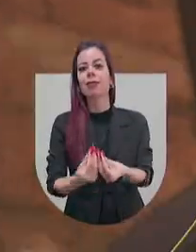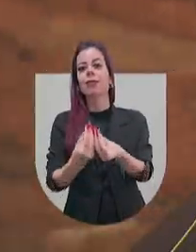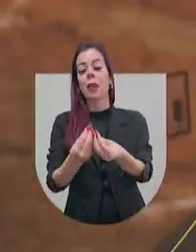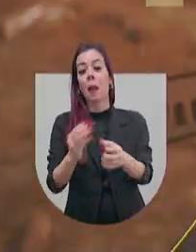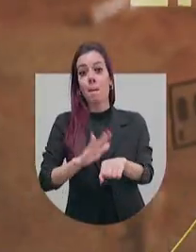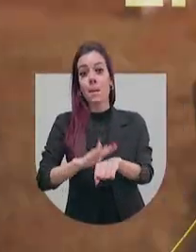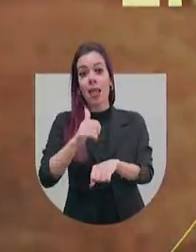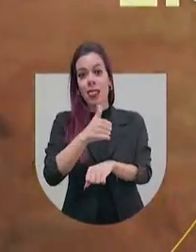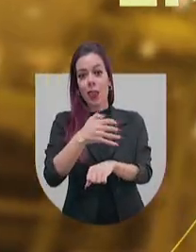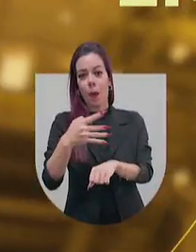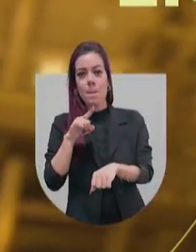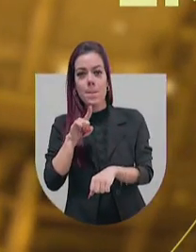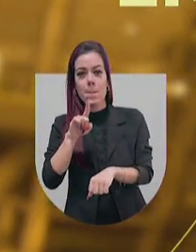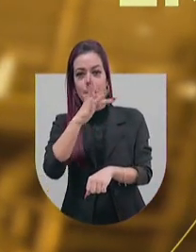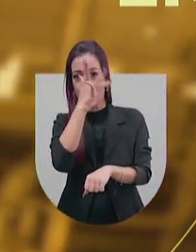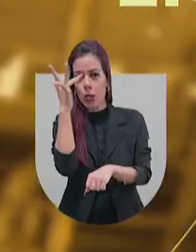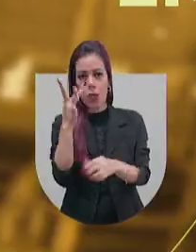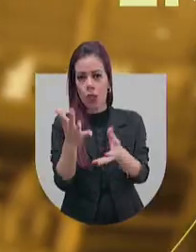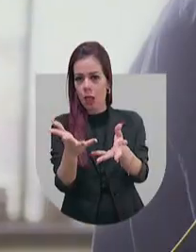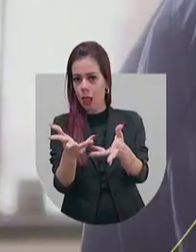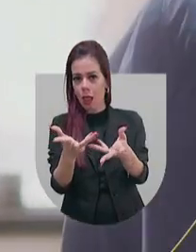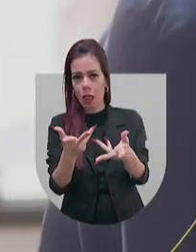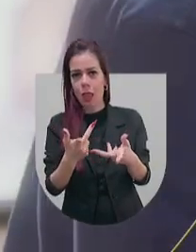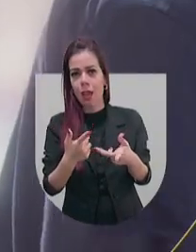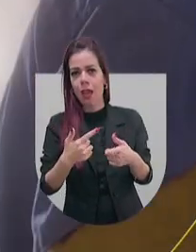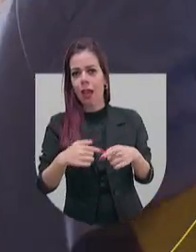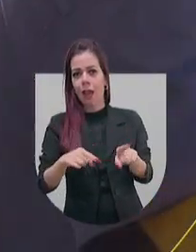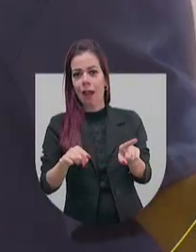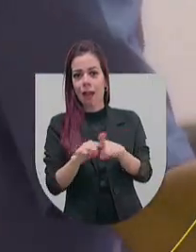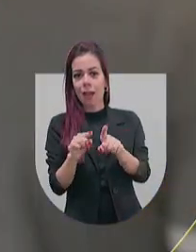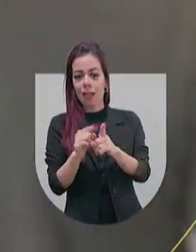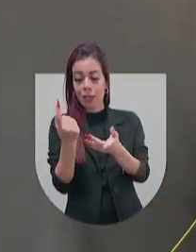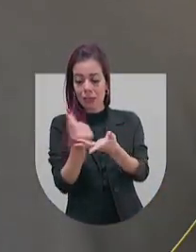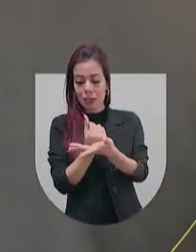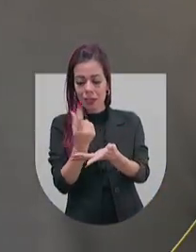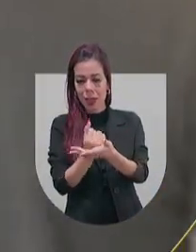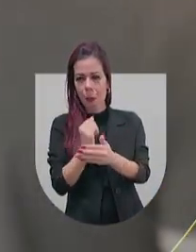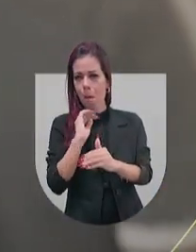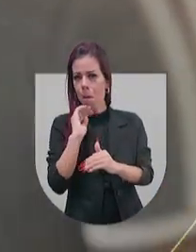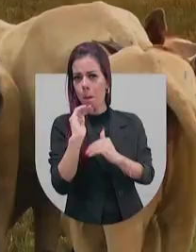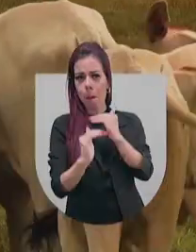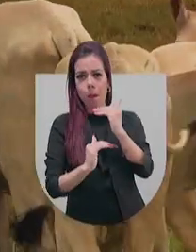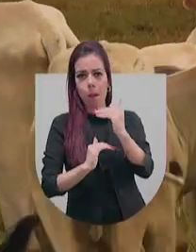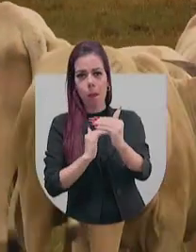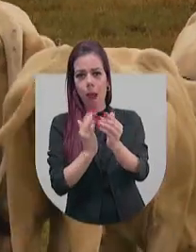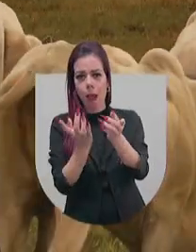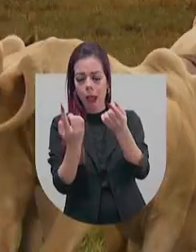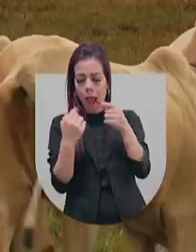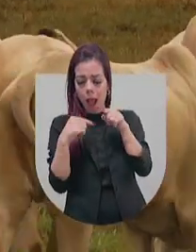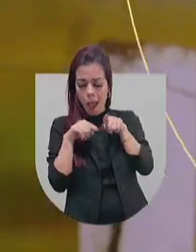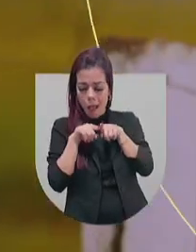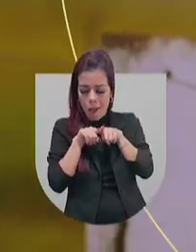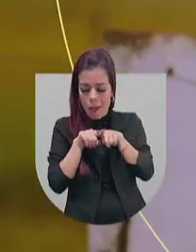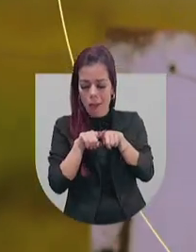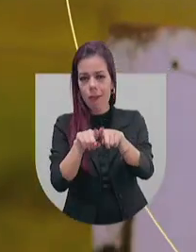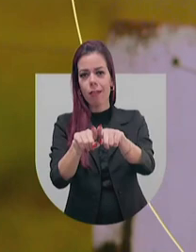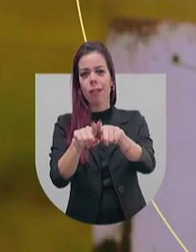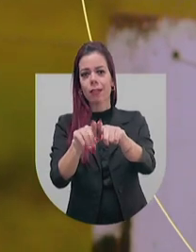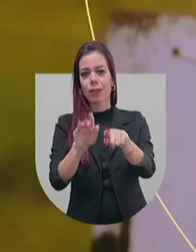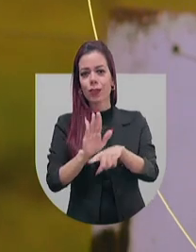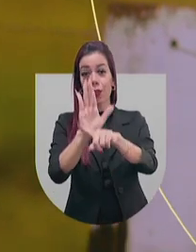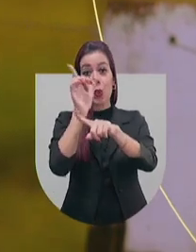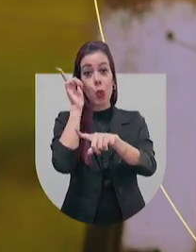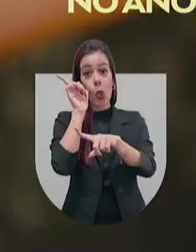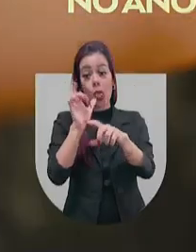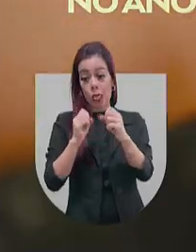de 144 mil pessoas qualificadas que fazem a economia girar. Lado a lado, para te ajudar a